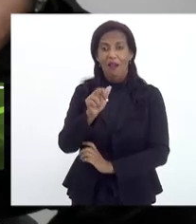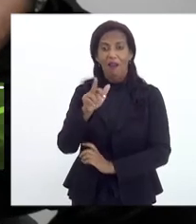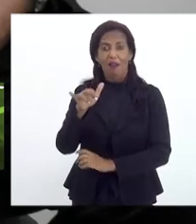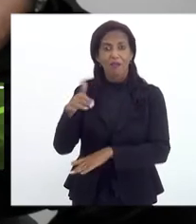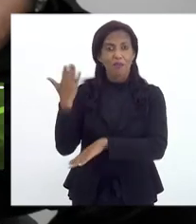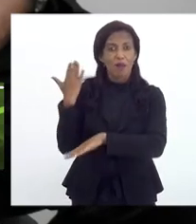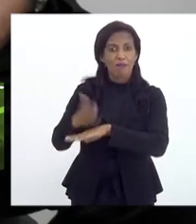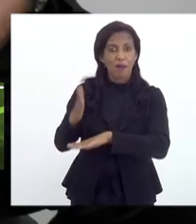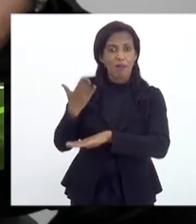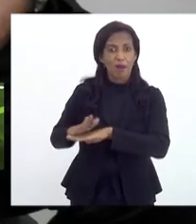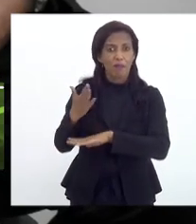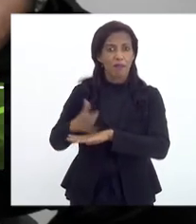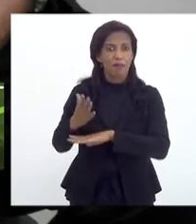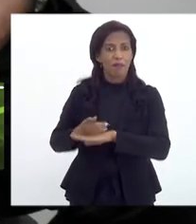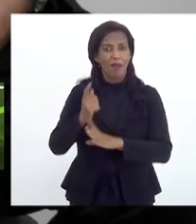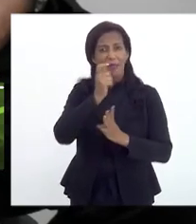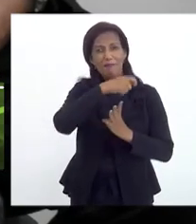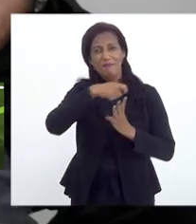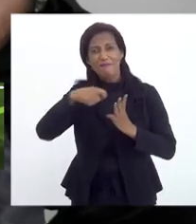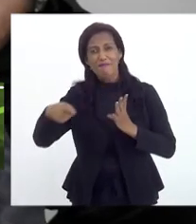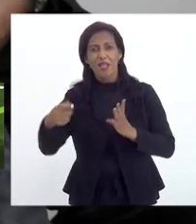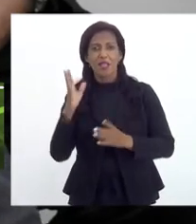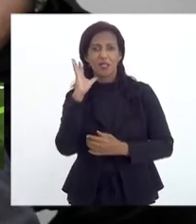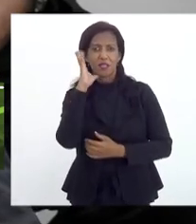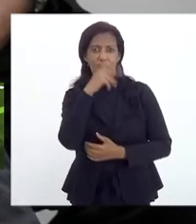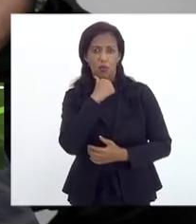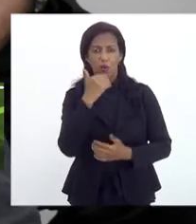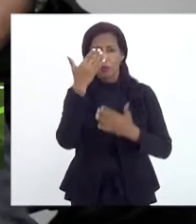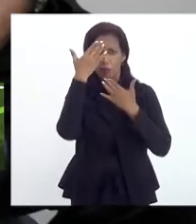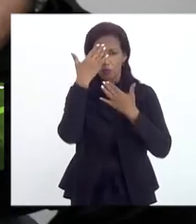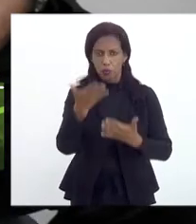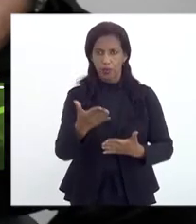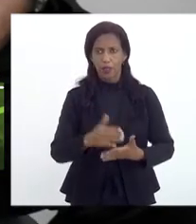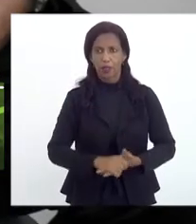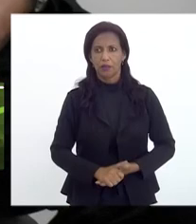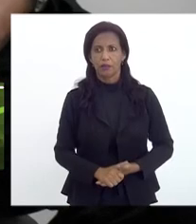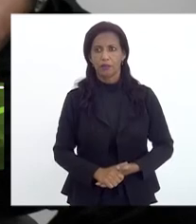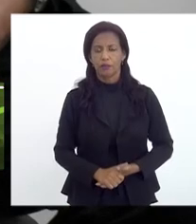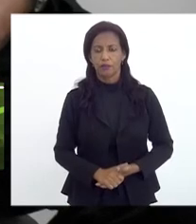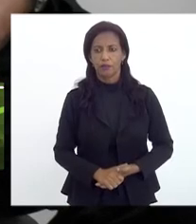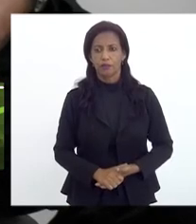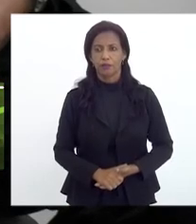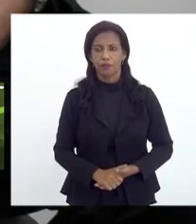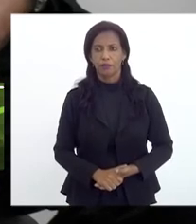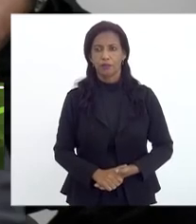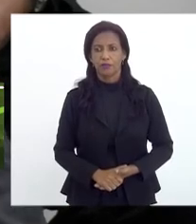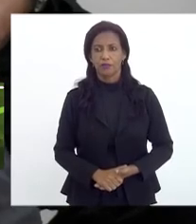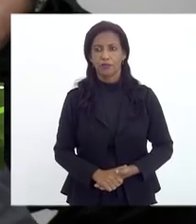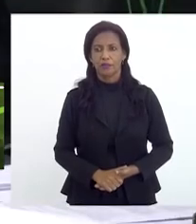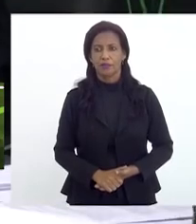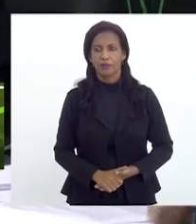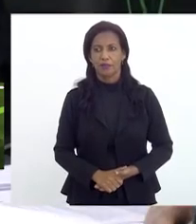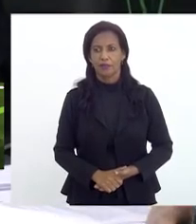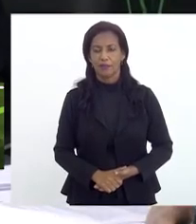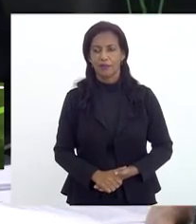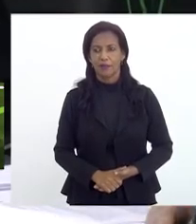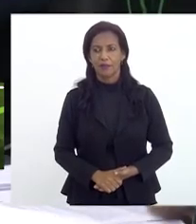Entendeu? Está entendendo? Muito obrigado, tá? Ô Márcio, eu escutou, Márcio? Eu Escutou isso Deputado